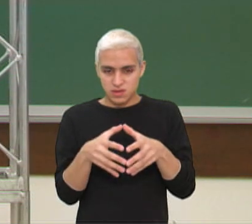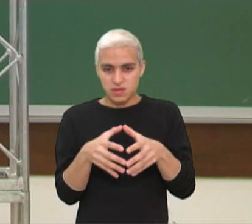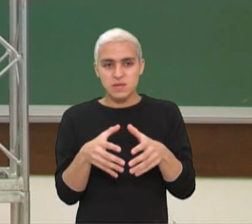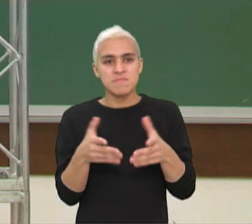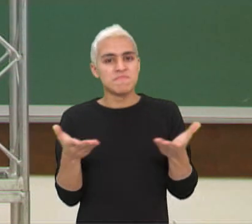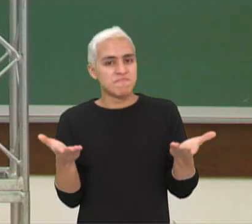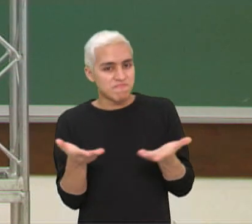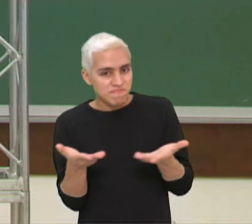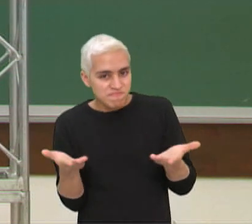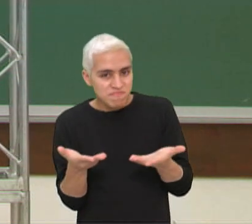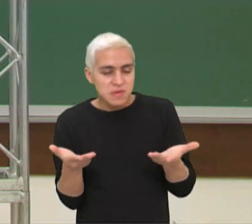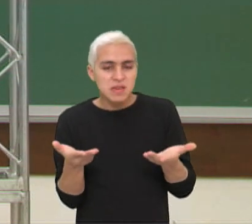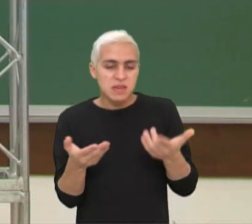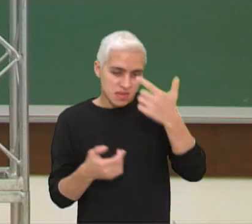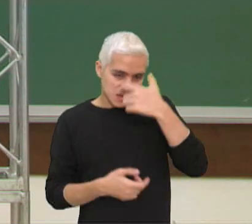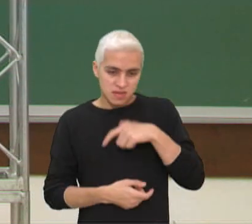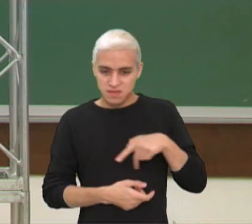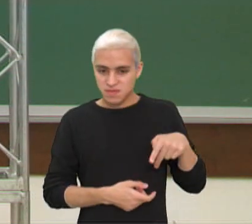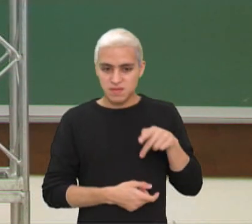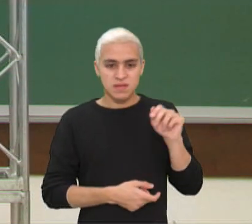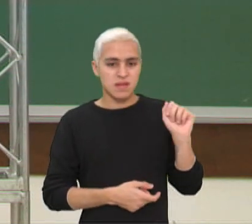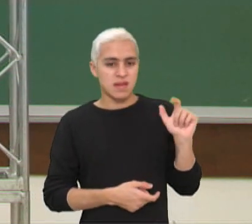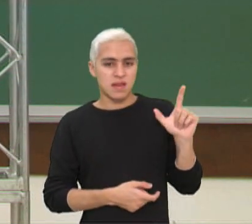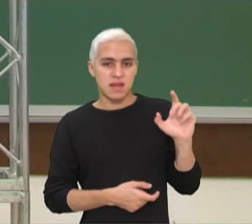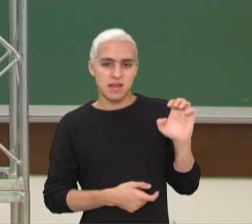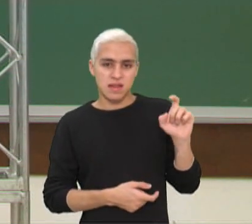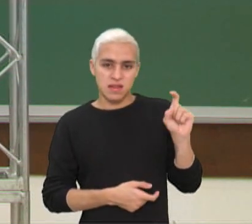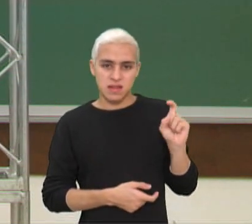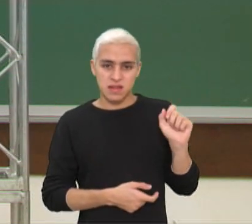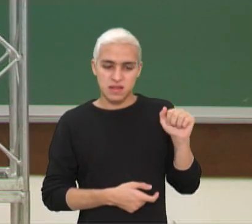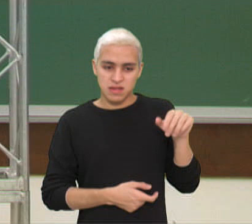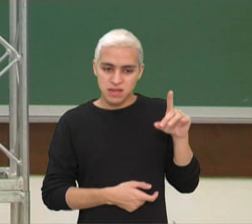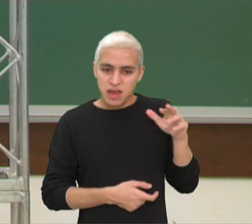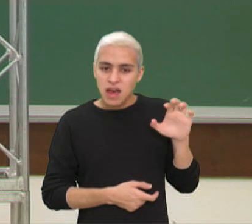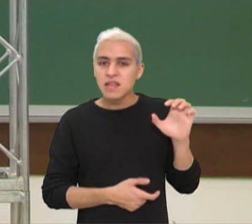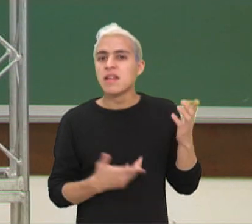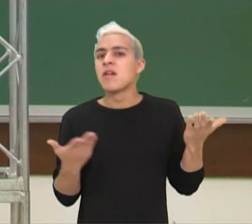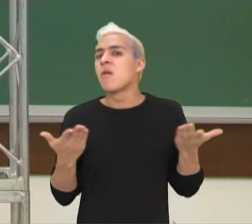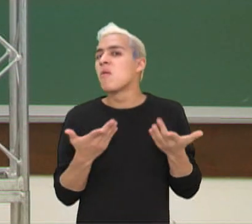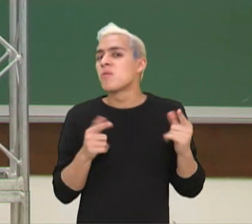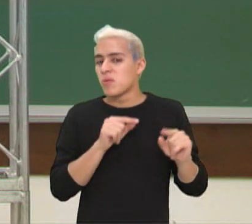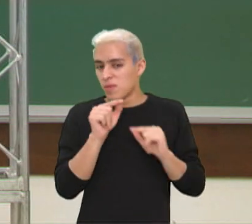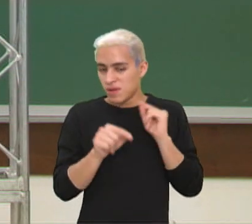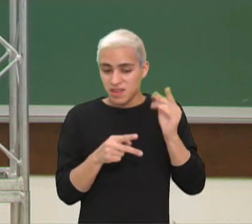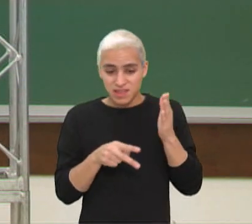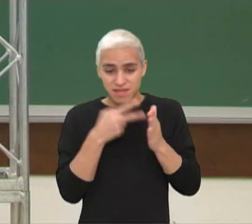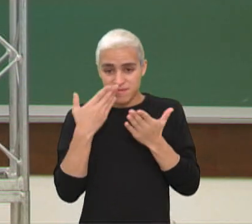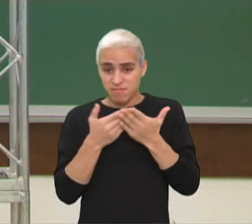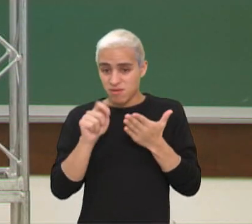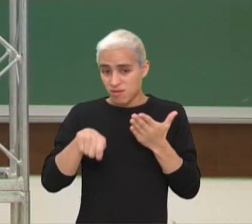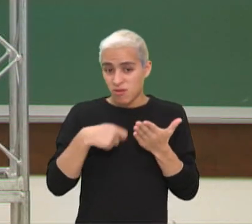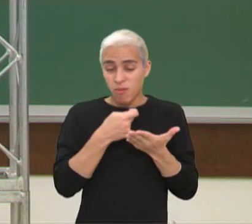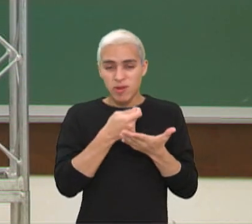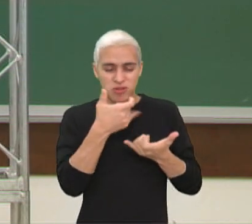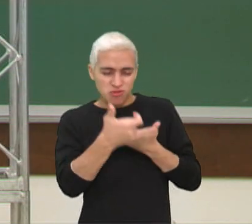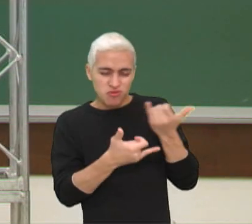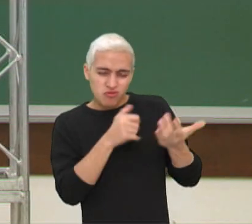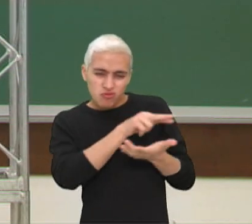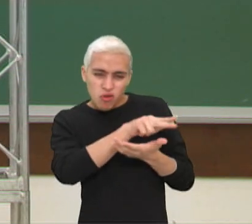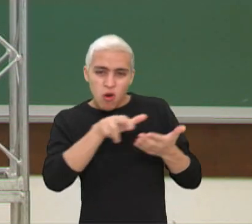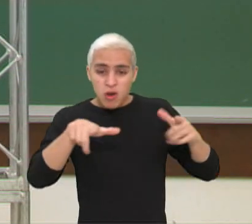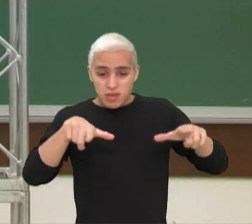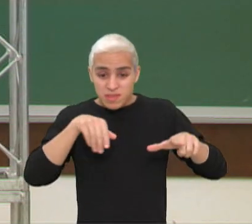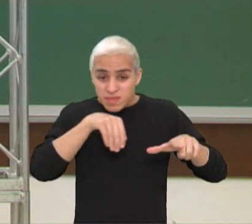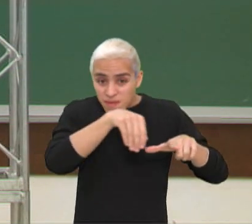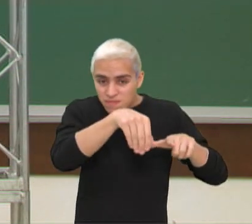mais uma vez com vocês, professor Alexandre. Estamos na segunda aula dos jogos de tabuleiro. Vamos continuar